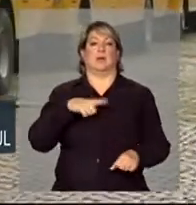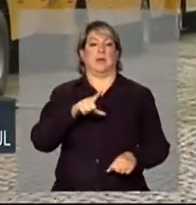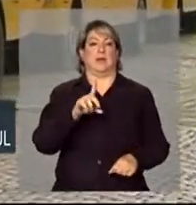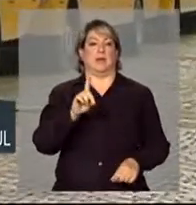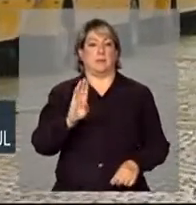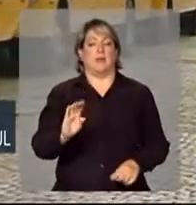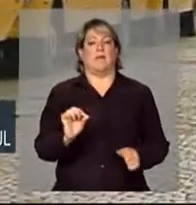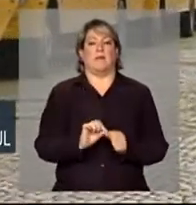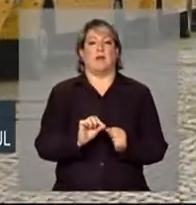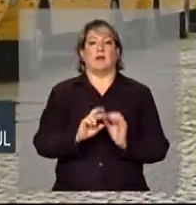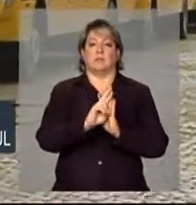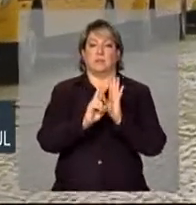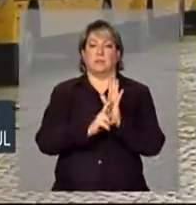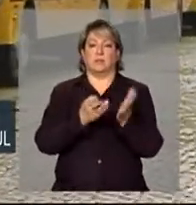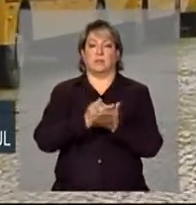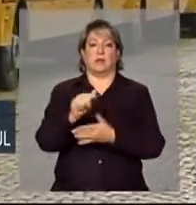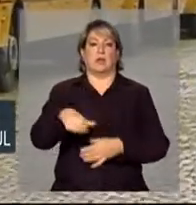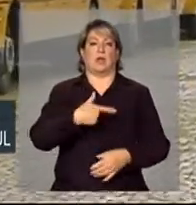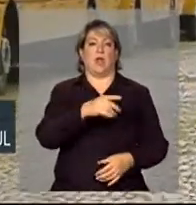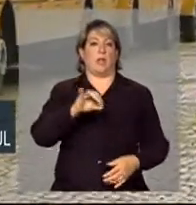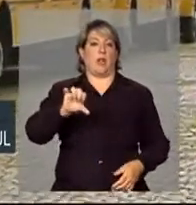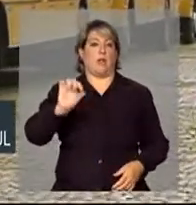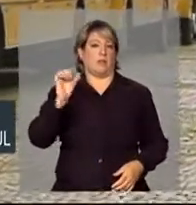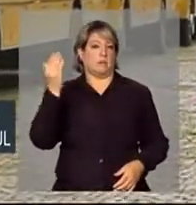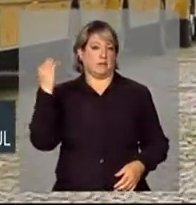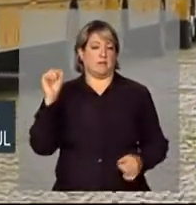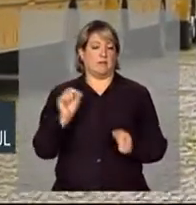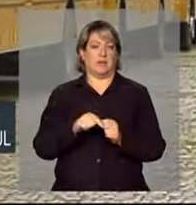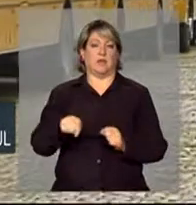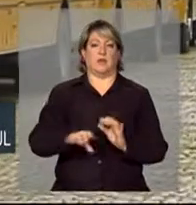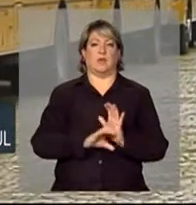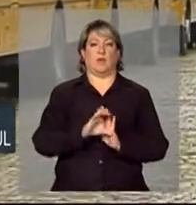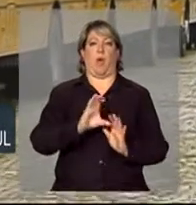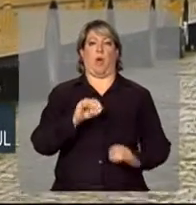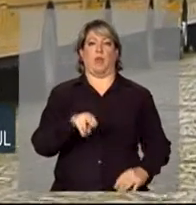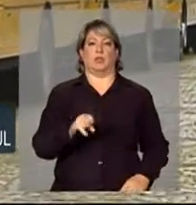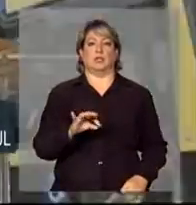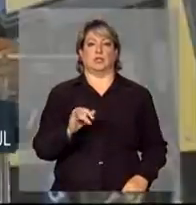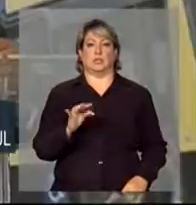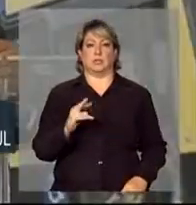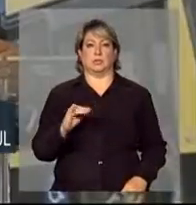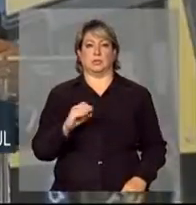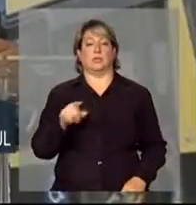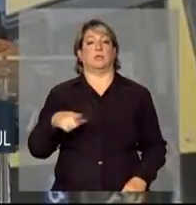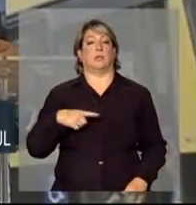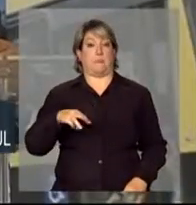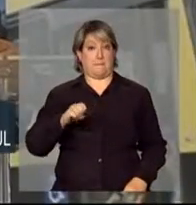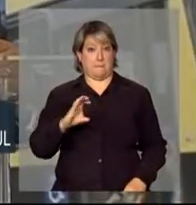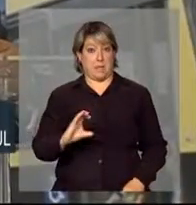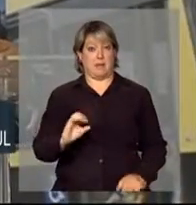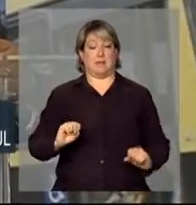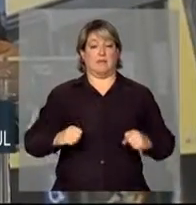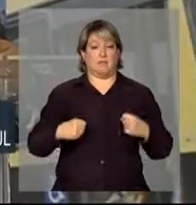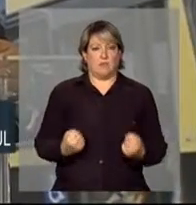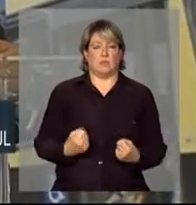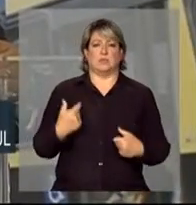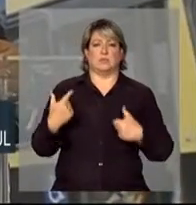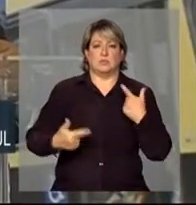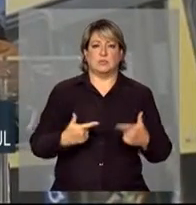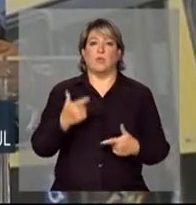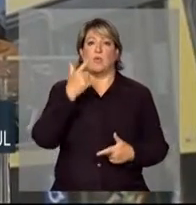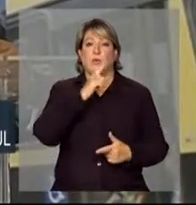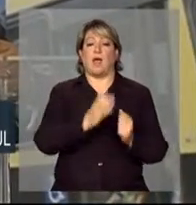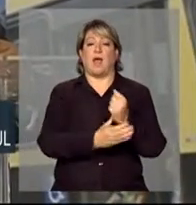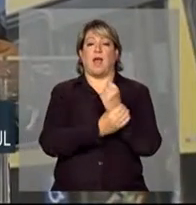essa alteração que foi feita em 2009 na Constituição. Então, todo o esforço do Ministério da Educação é para garantir as condições para que nós